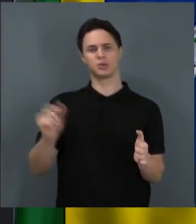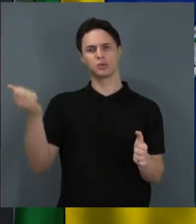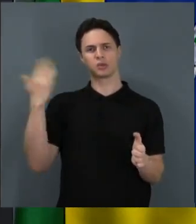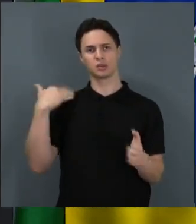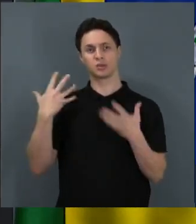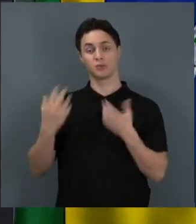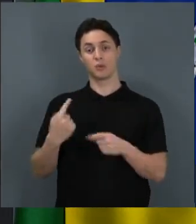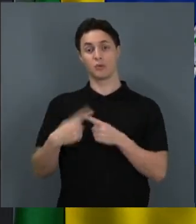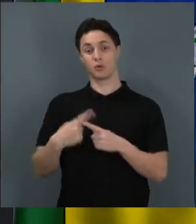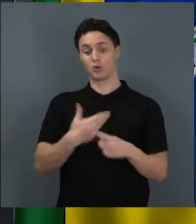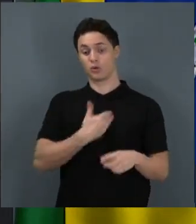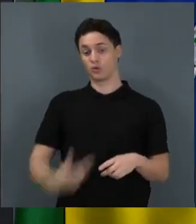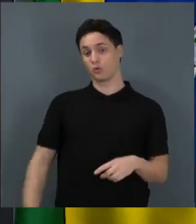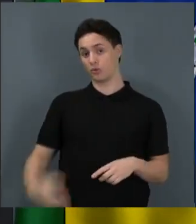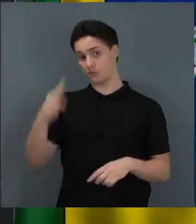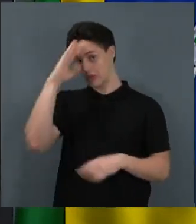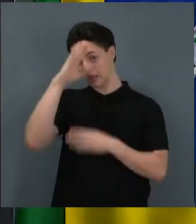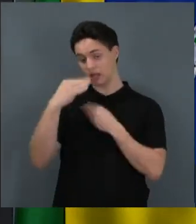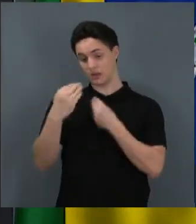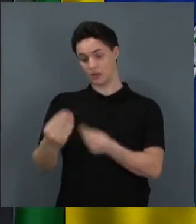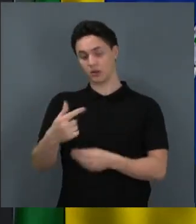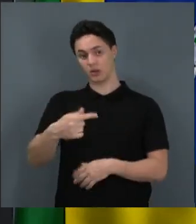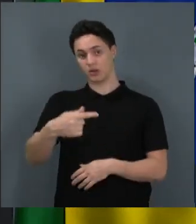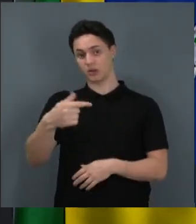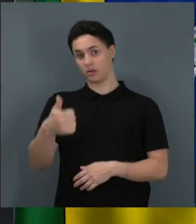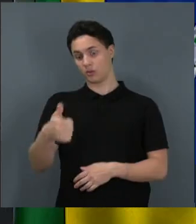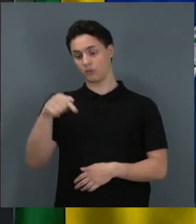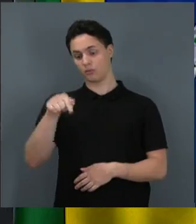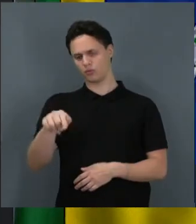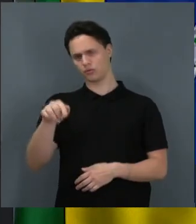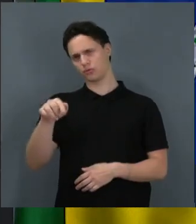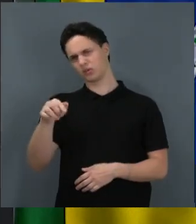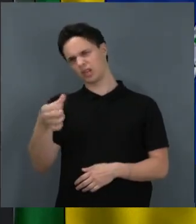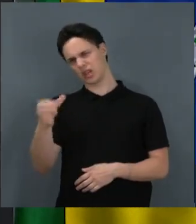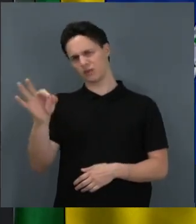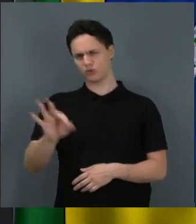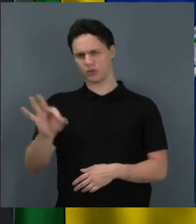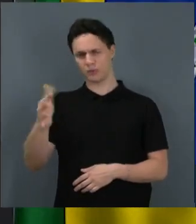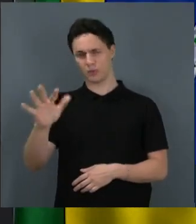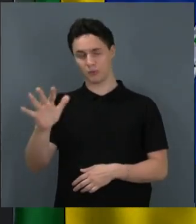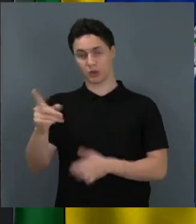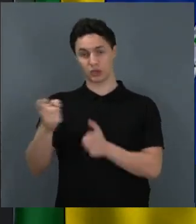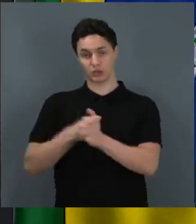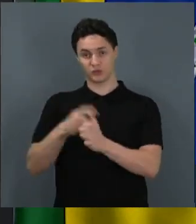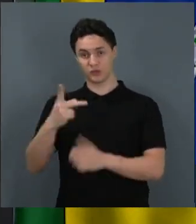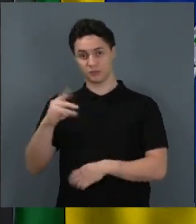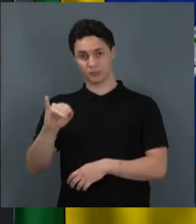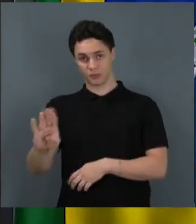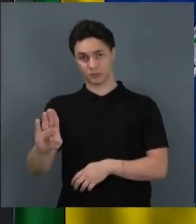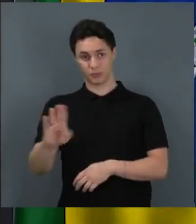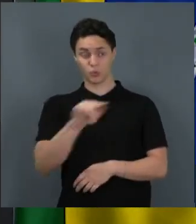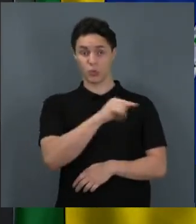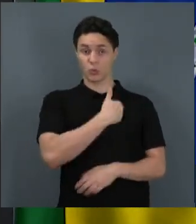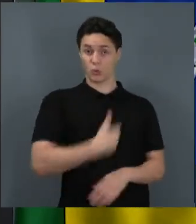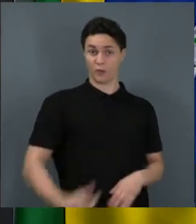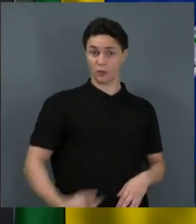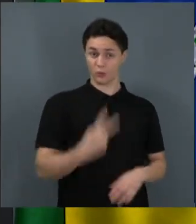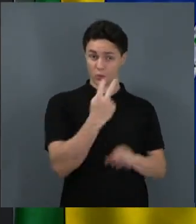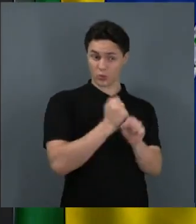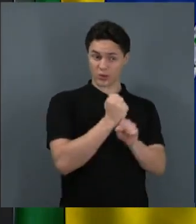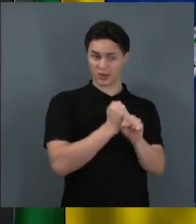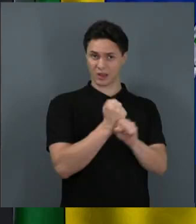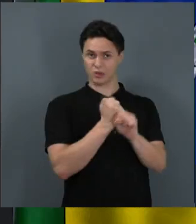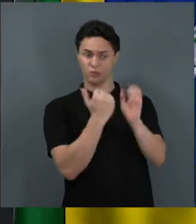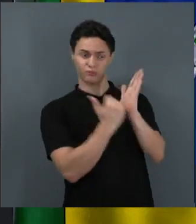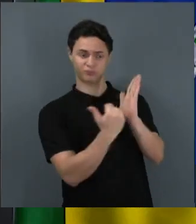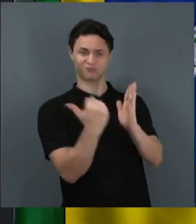governo Bolsonaro entrega com 71,5% ou 0,6% de relação dívida PIB. Este governo, em 2 anos apenas,